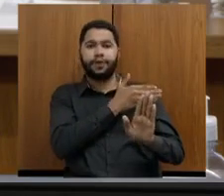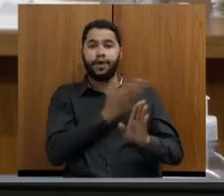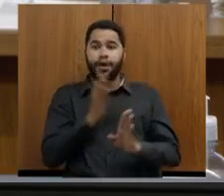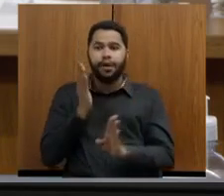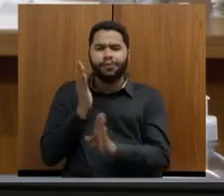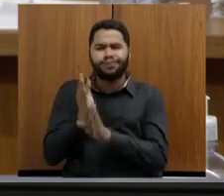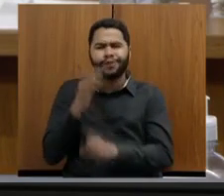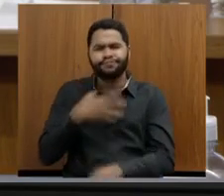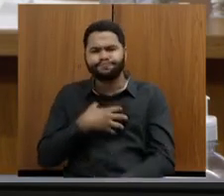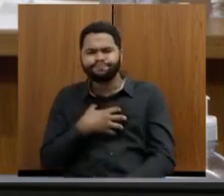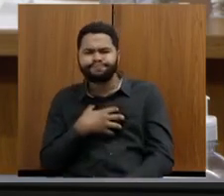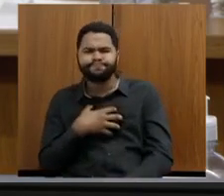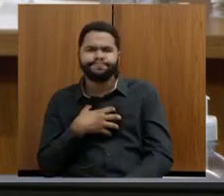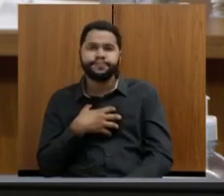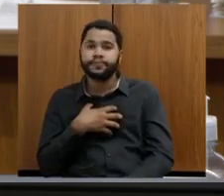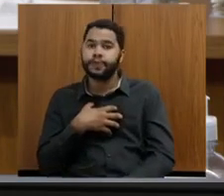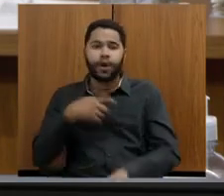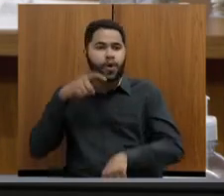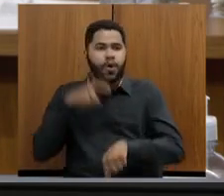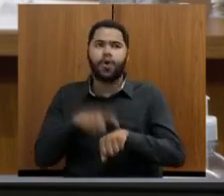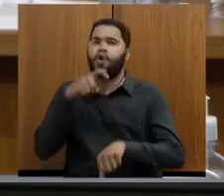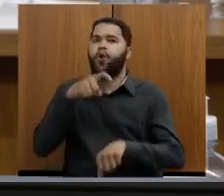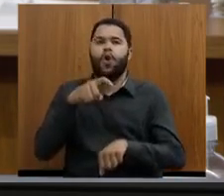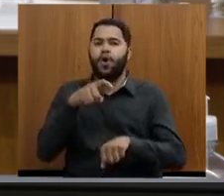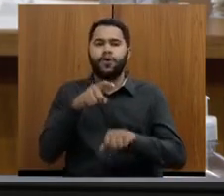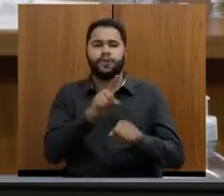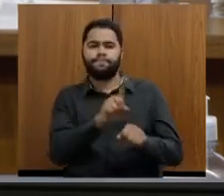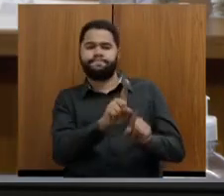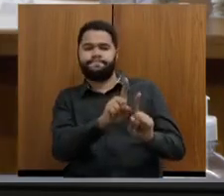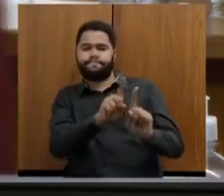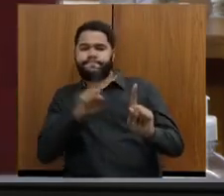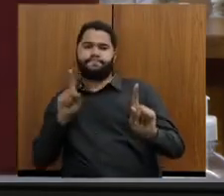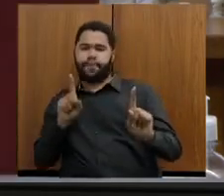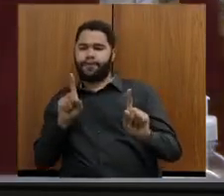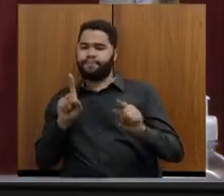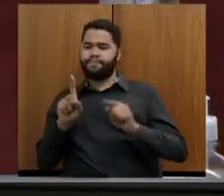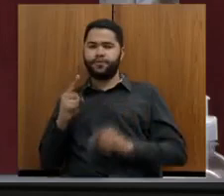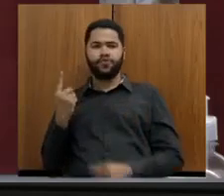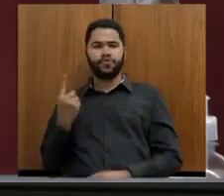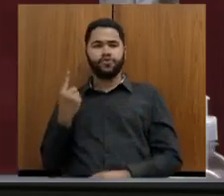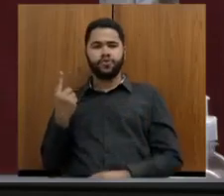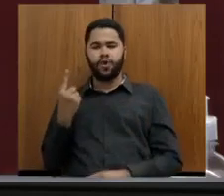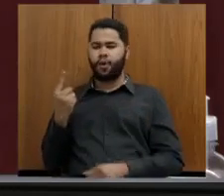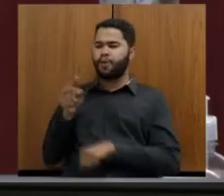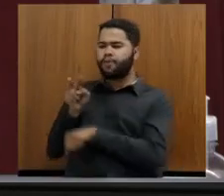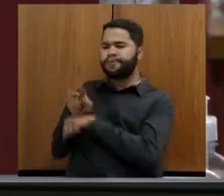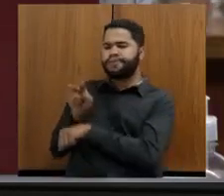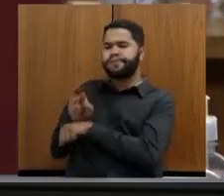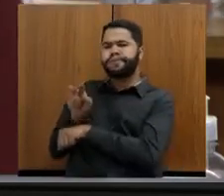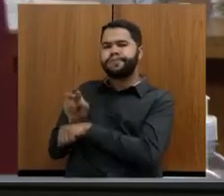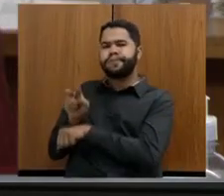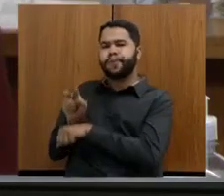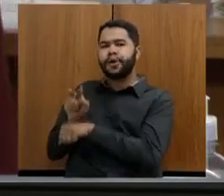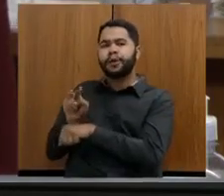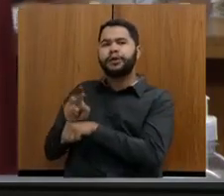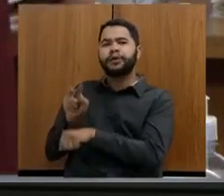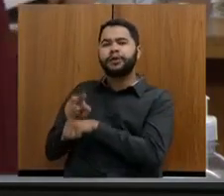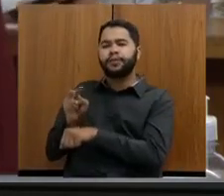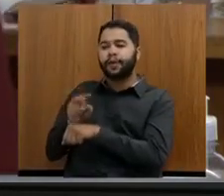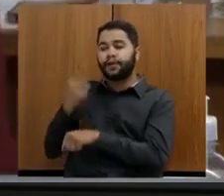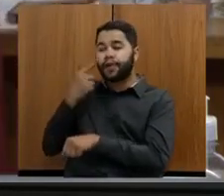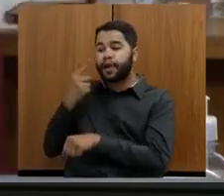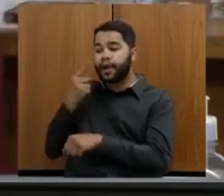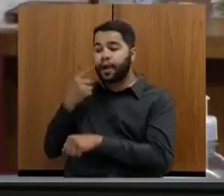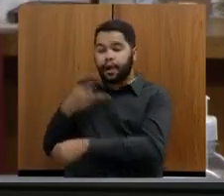identificar sintomas os bombeiros São imediatamente isolados e monitorados com aplicação de testes de